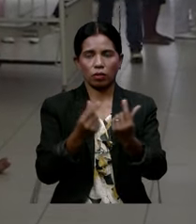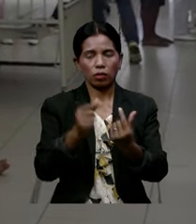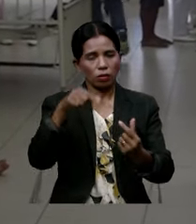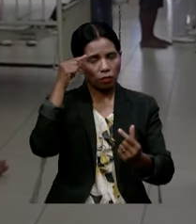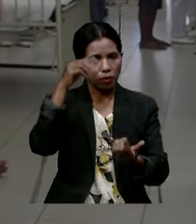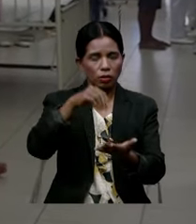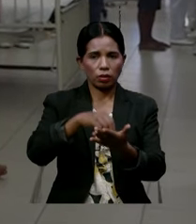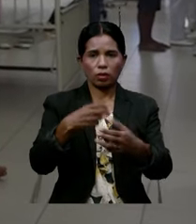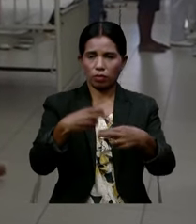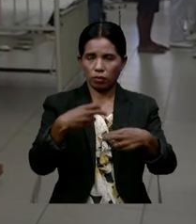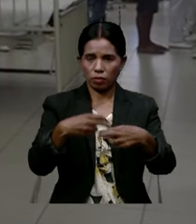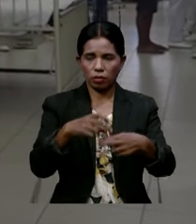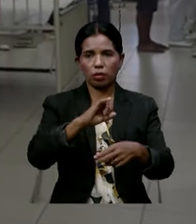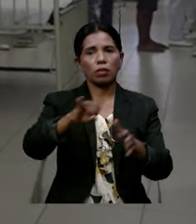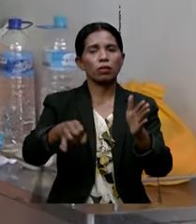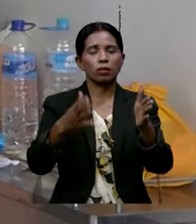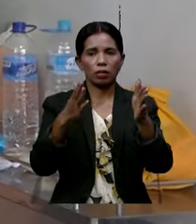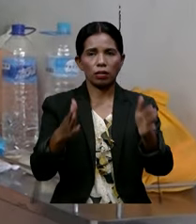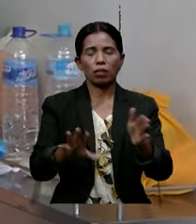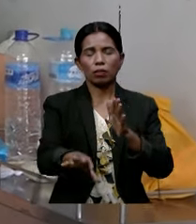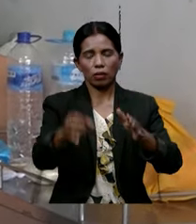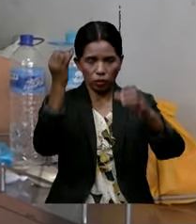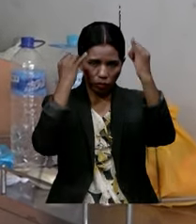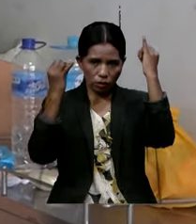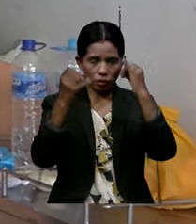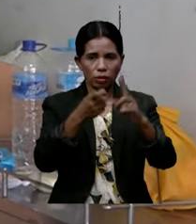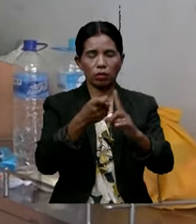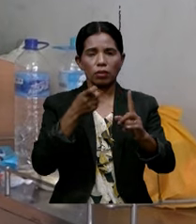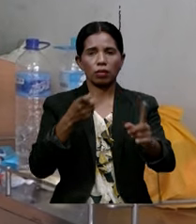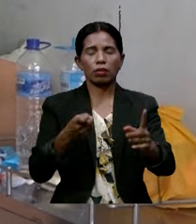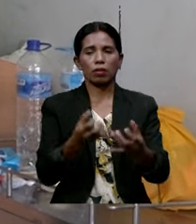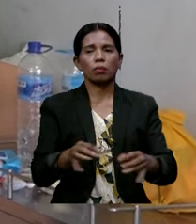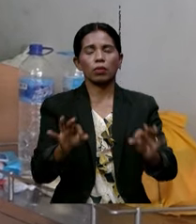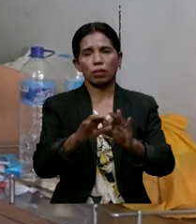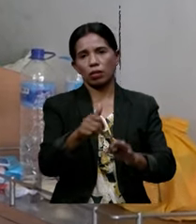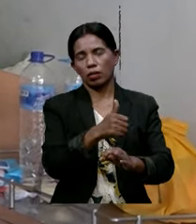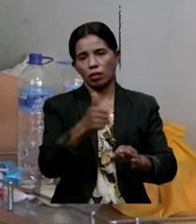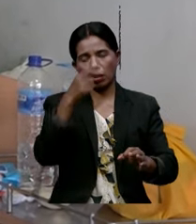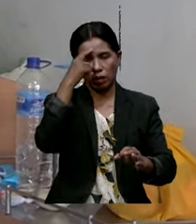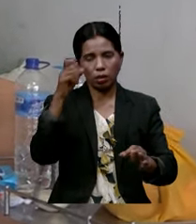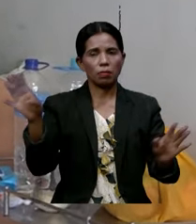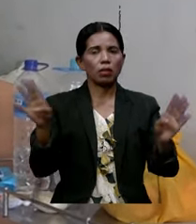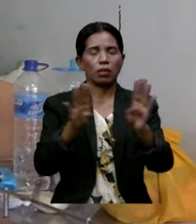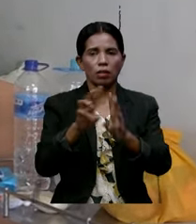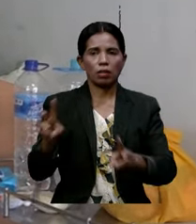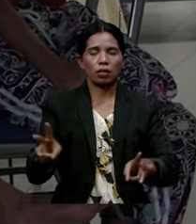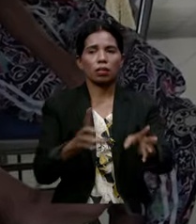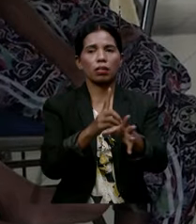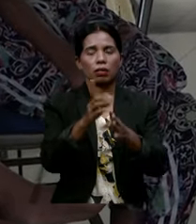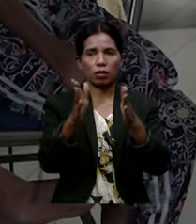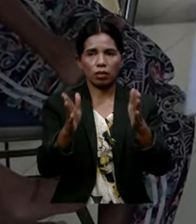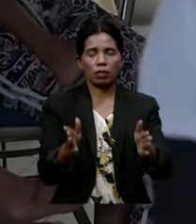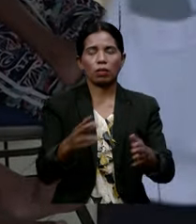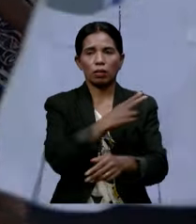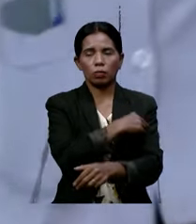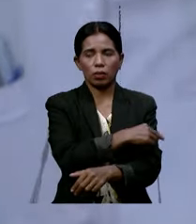cria dificulta liutan jornalista Sira tu retan informação husi fontes importante seluc, tamba ta kadalam ba diretivo executivo